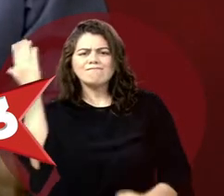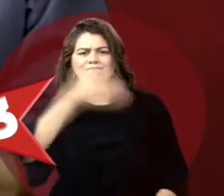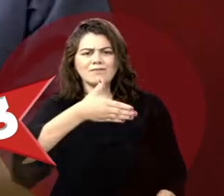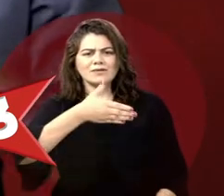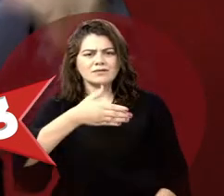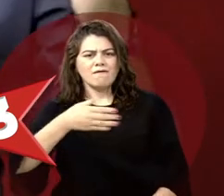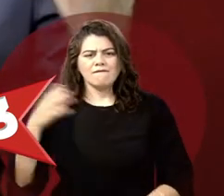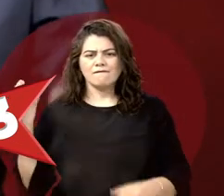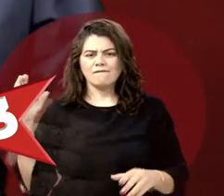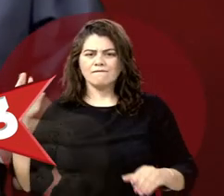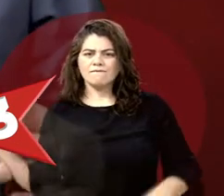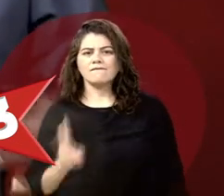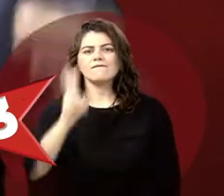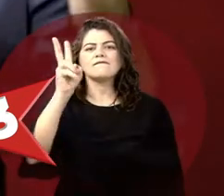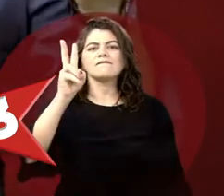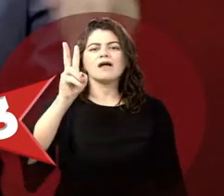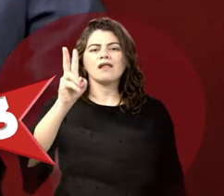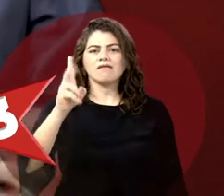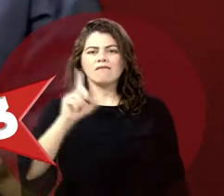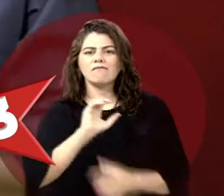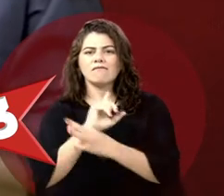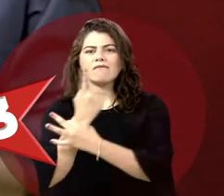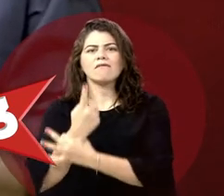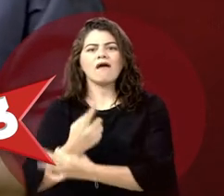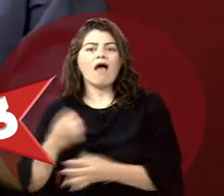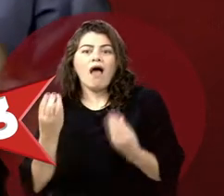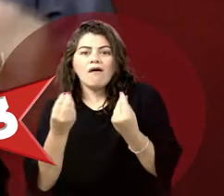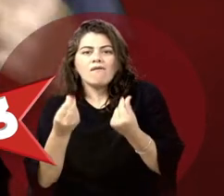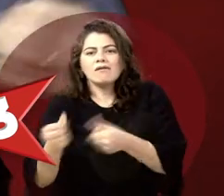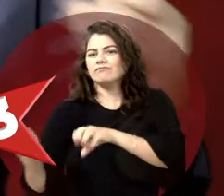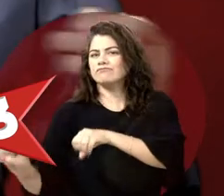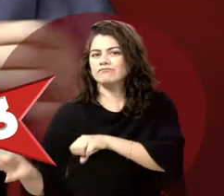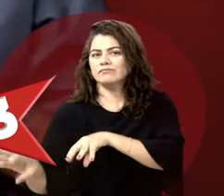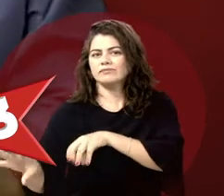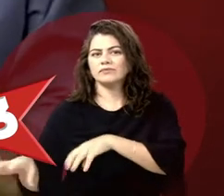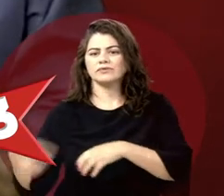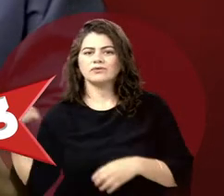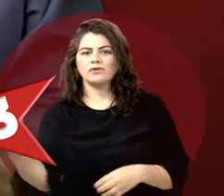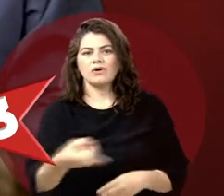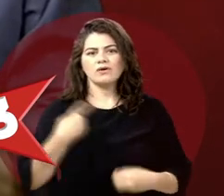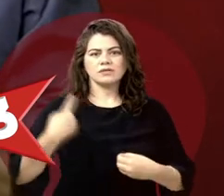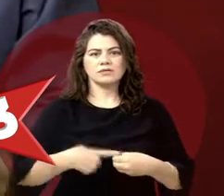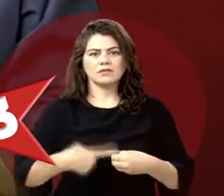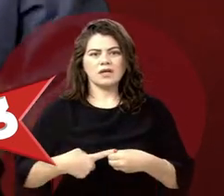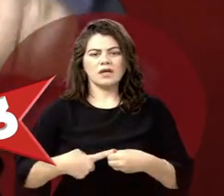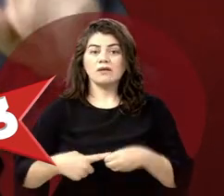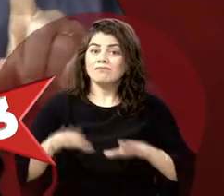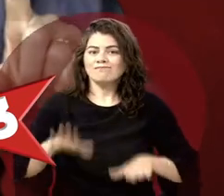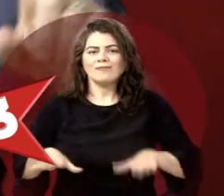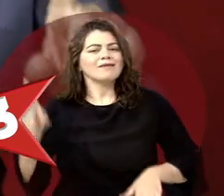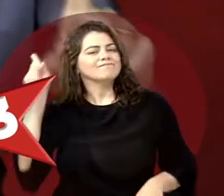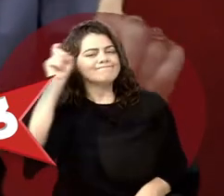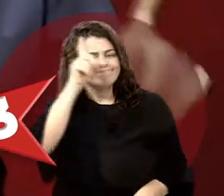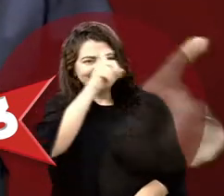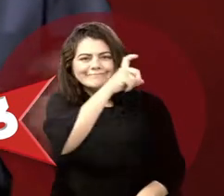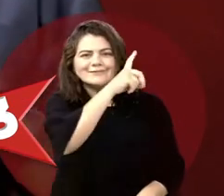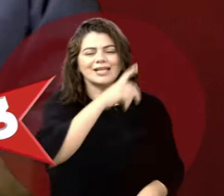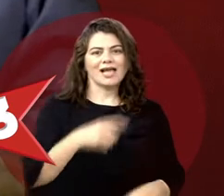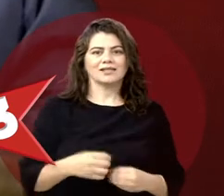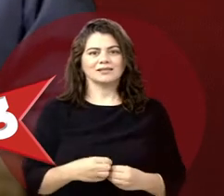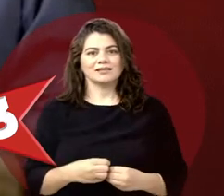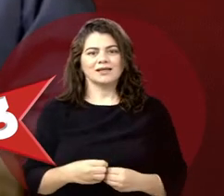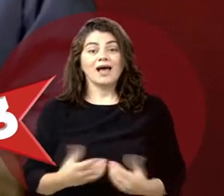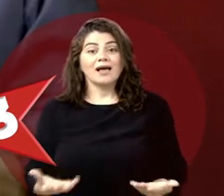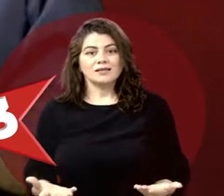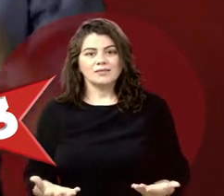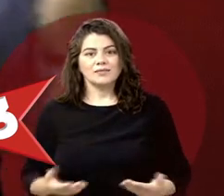deram provas de que são valorosos e que têm garantido a qualidade do ensino prestado em nosso município, apesar de todas